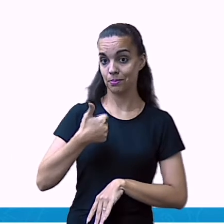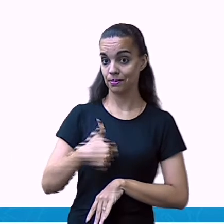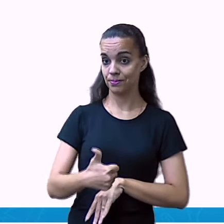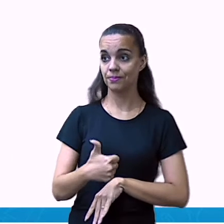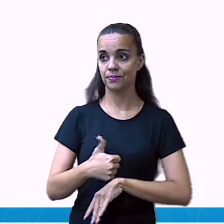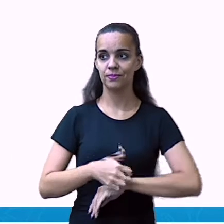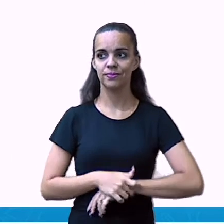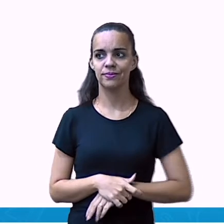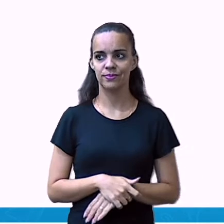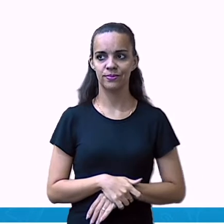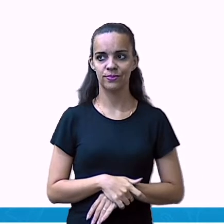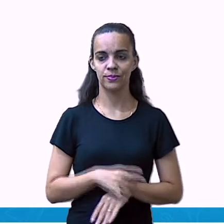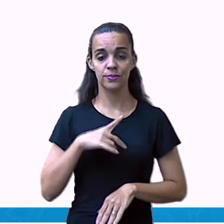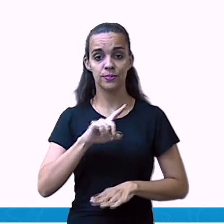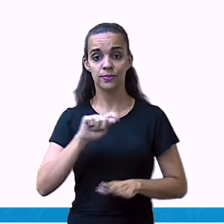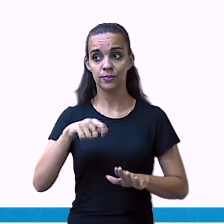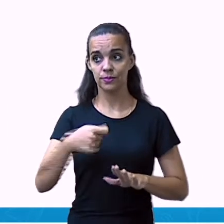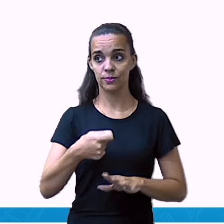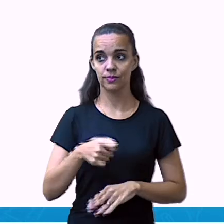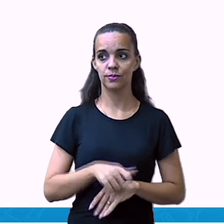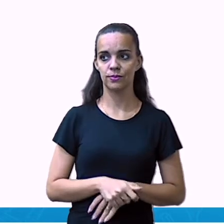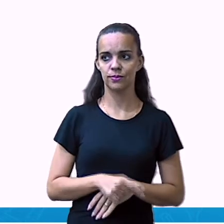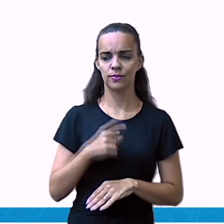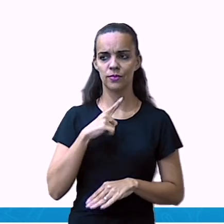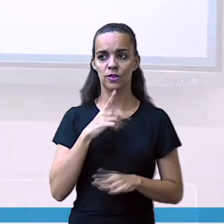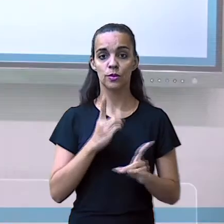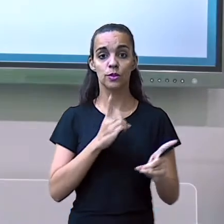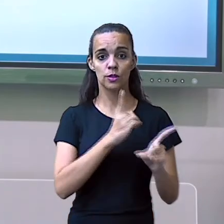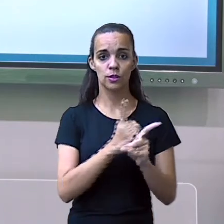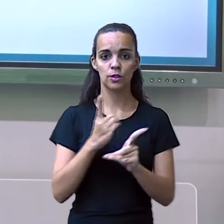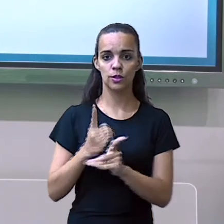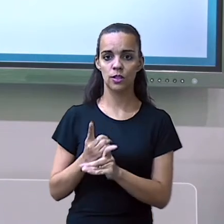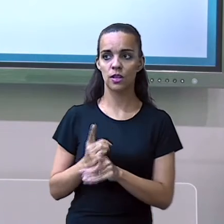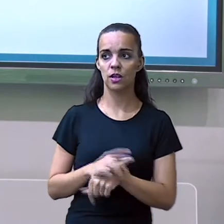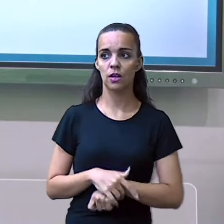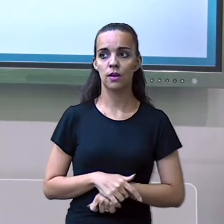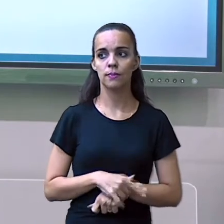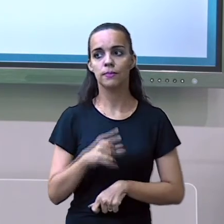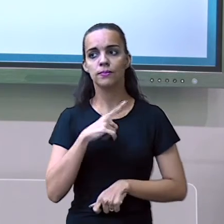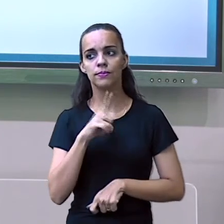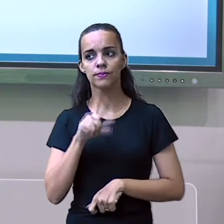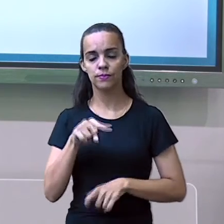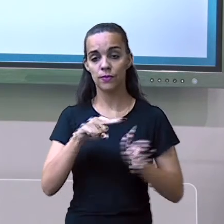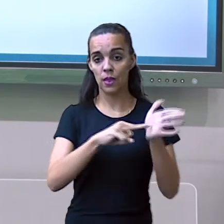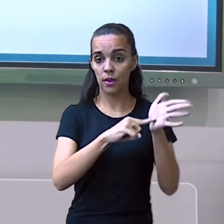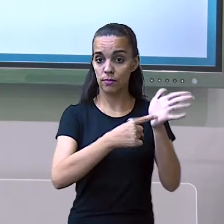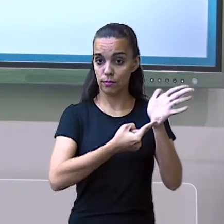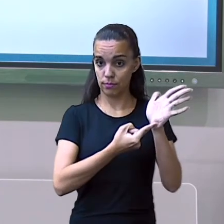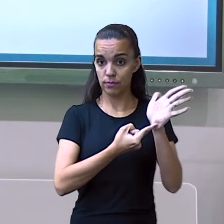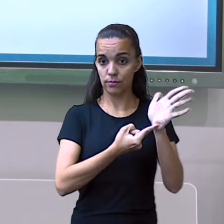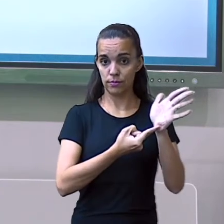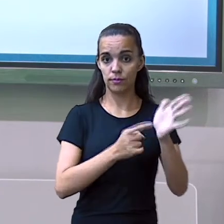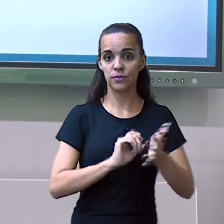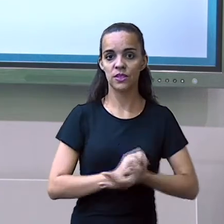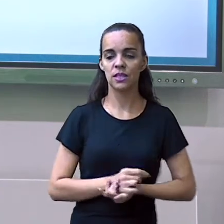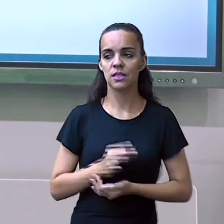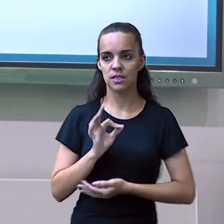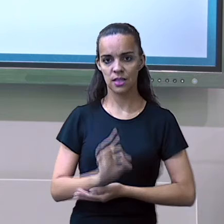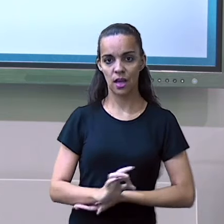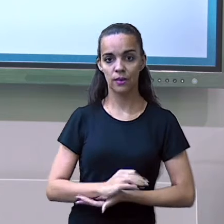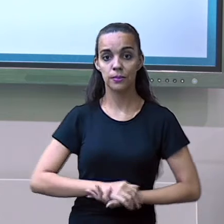Beleza! O sinal que identificamos é a vírgula, não é